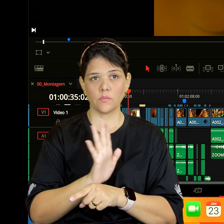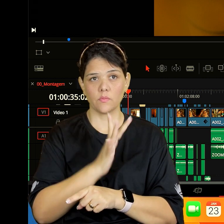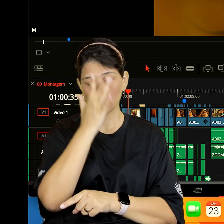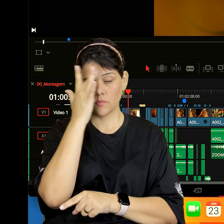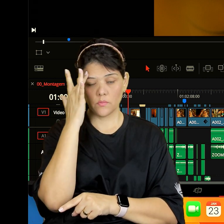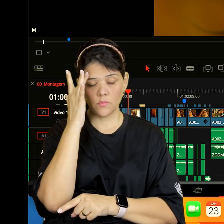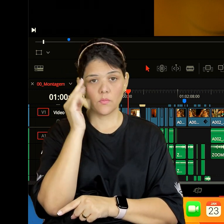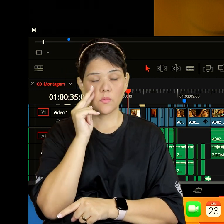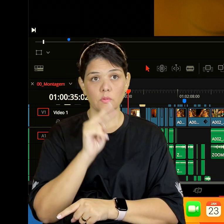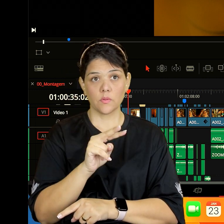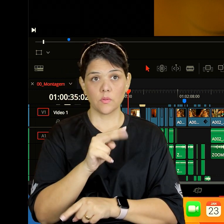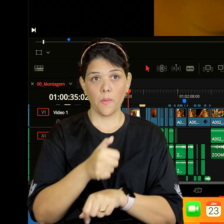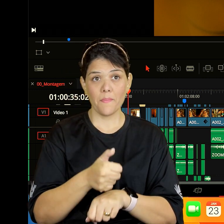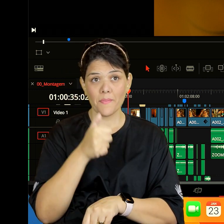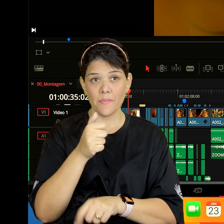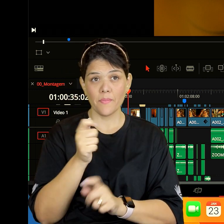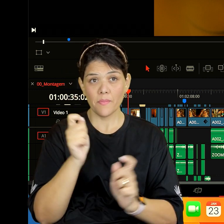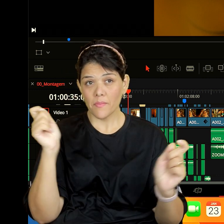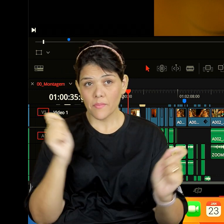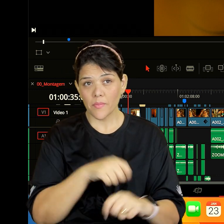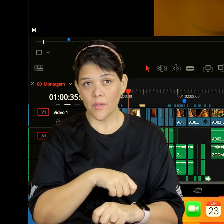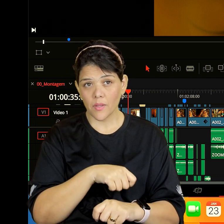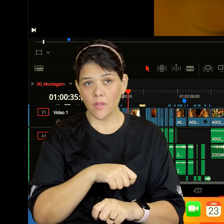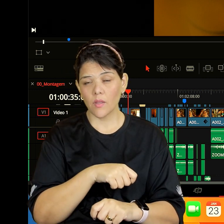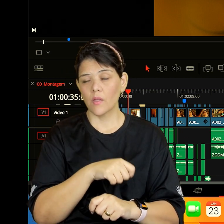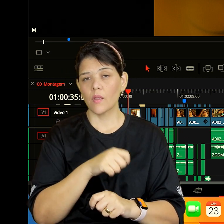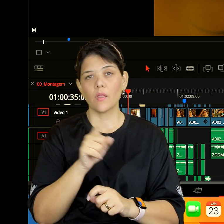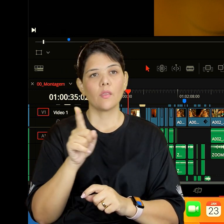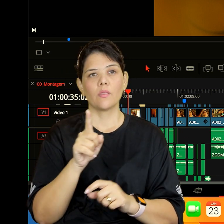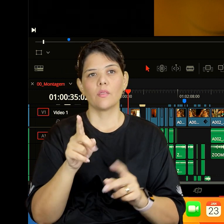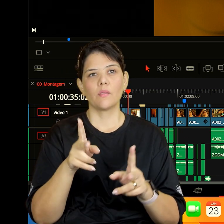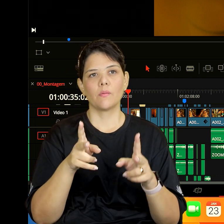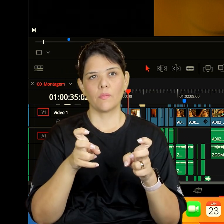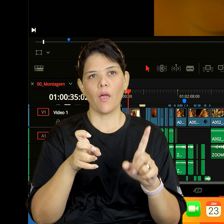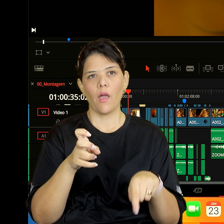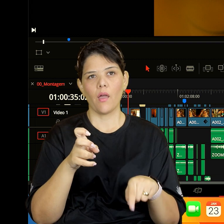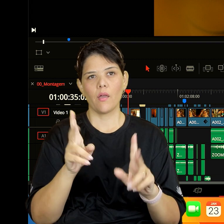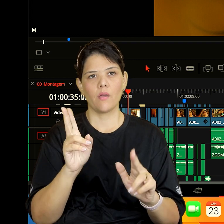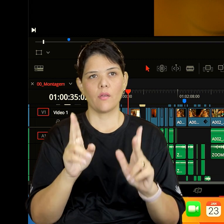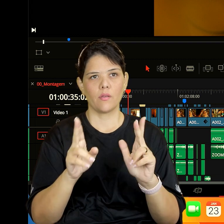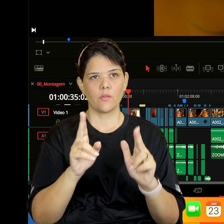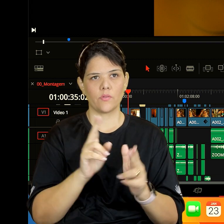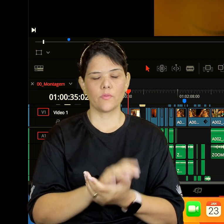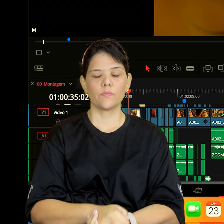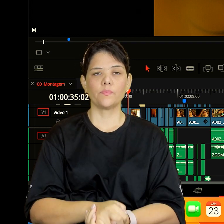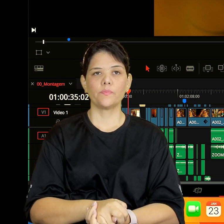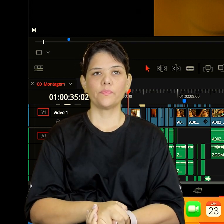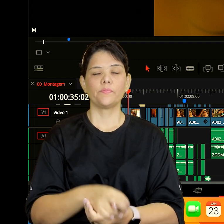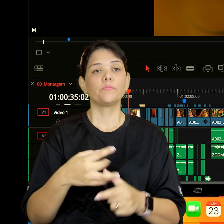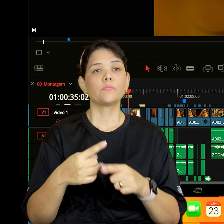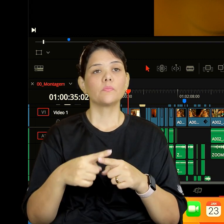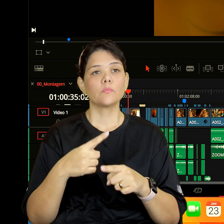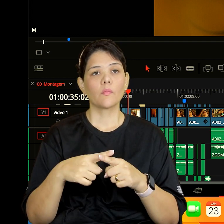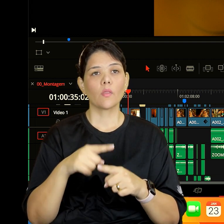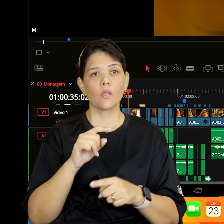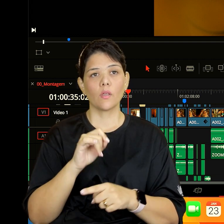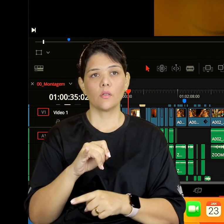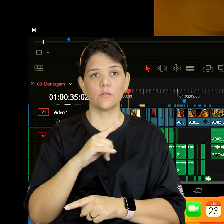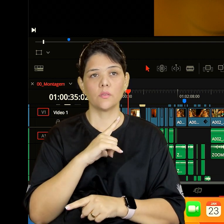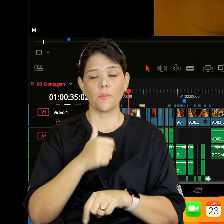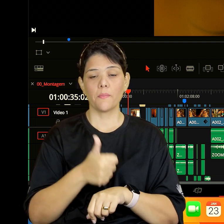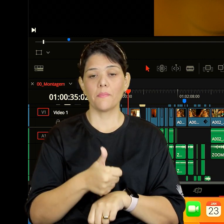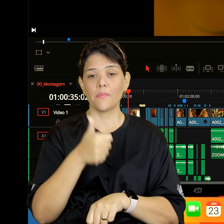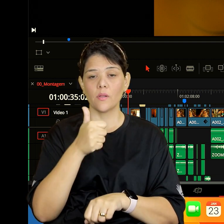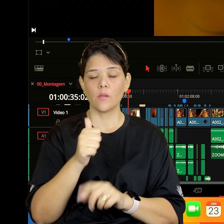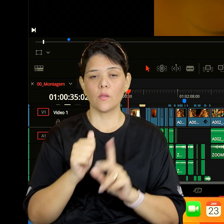melhor forma possível. E a melhor forma possível é ela não perceber que é editado. Tranquilo? Porque as melhores edições são aquelas que